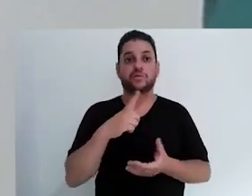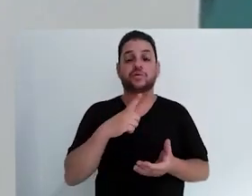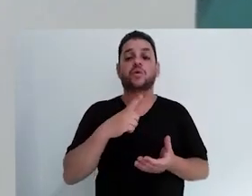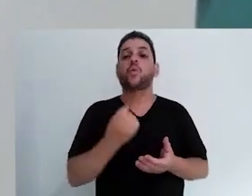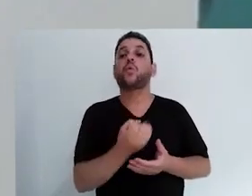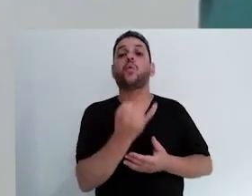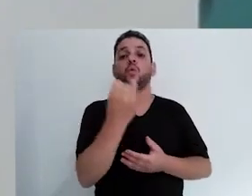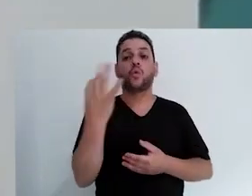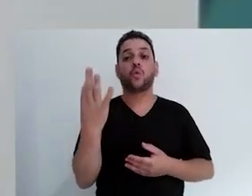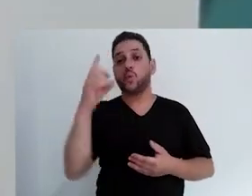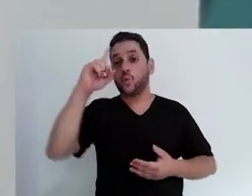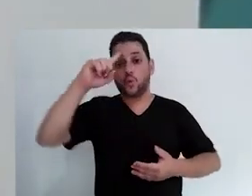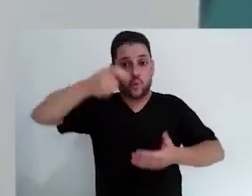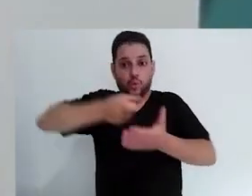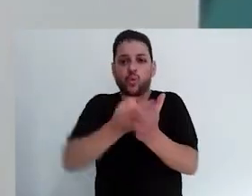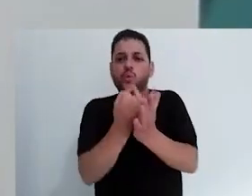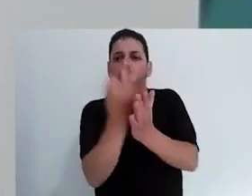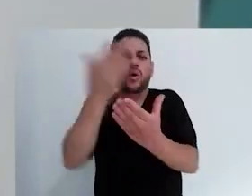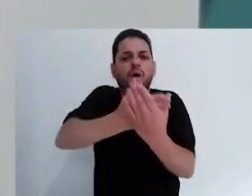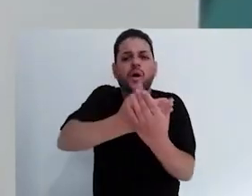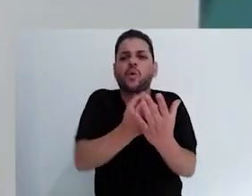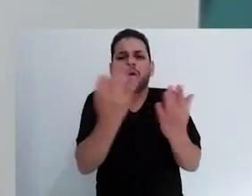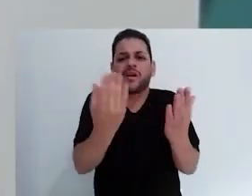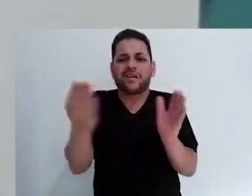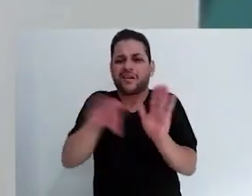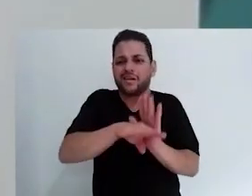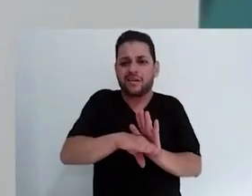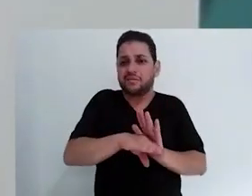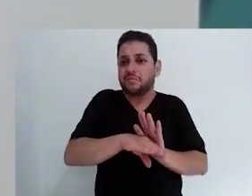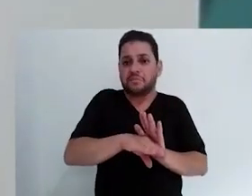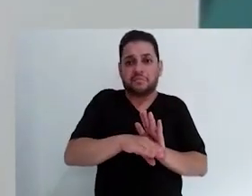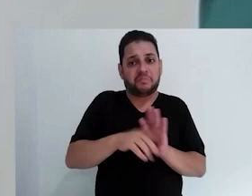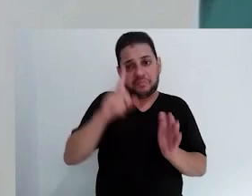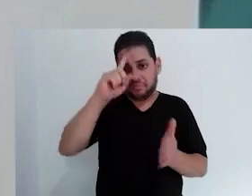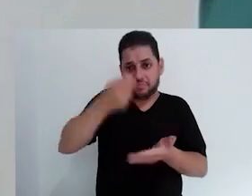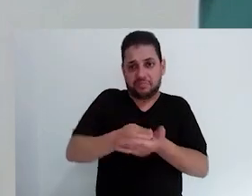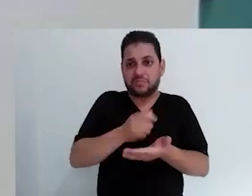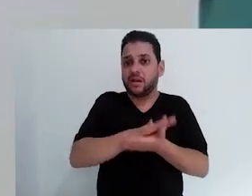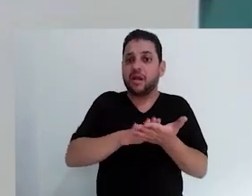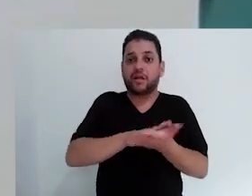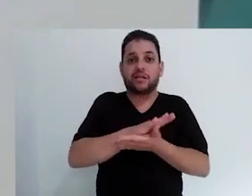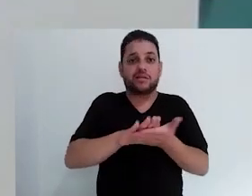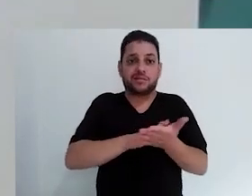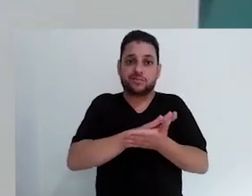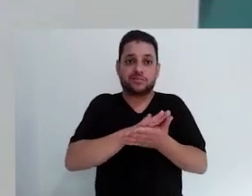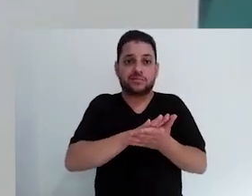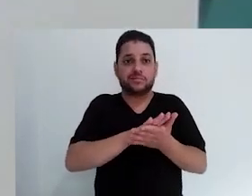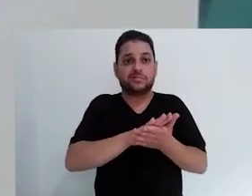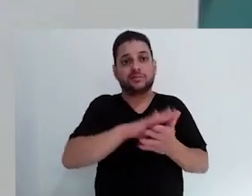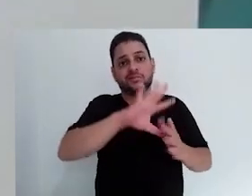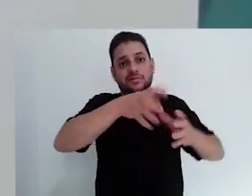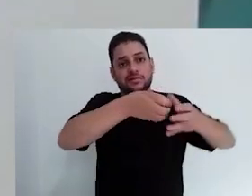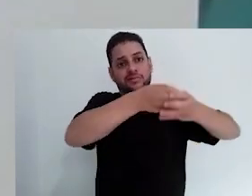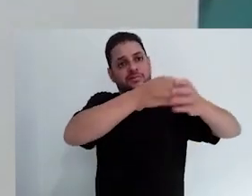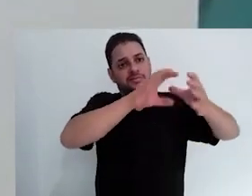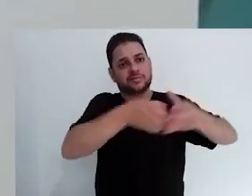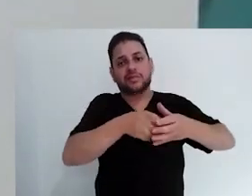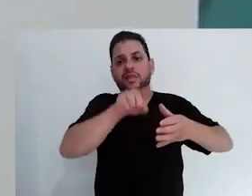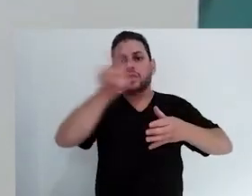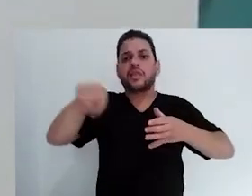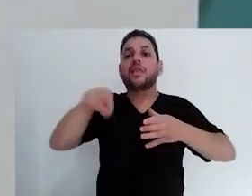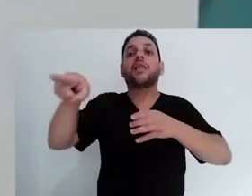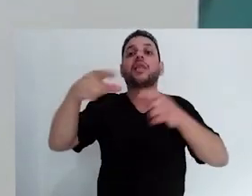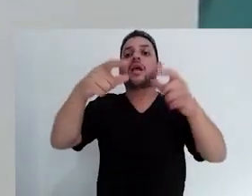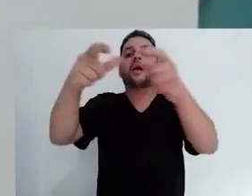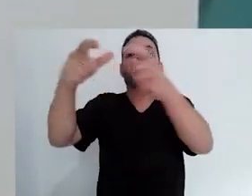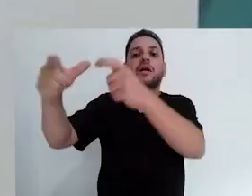processos virão para o núcleo, e a gente não decide quais serão as subseções, que serão as unidades que serão apoiadas. Essa